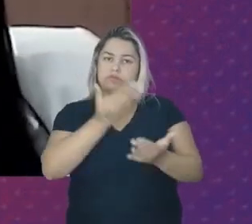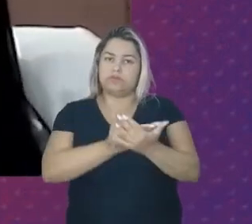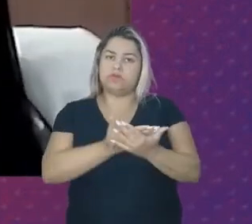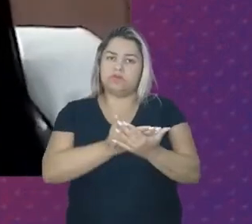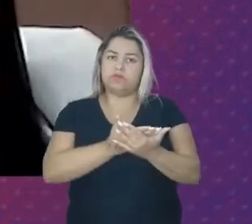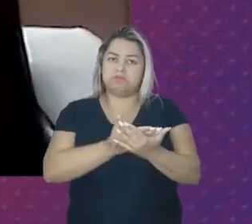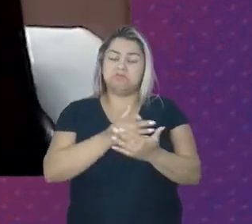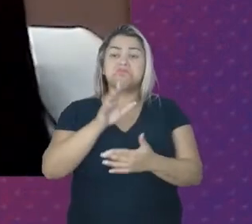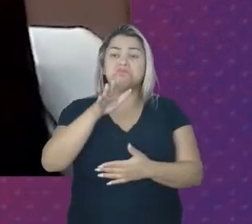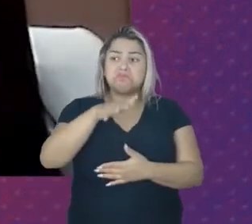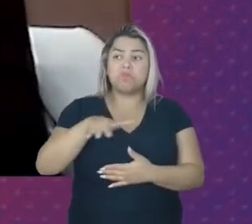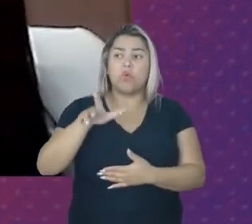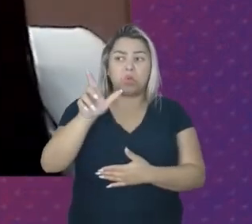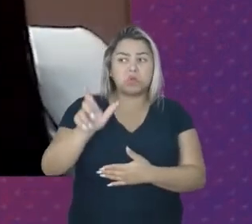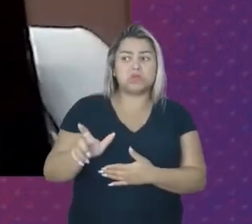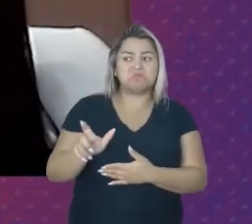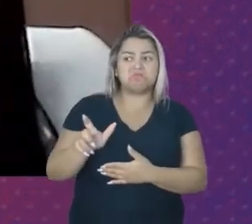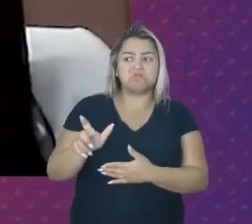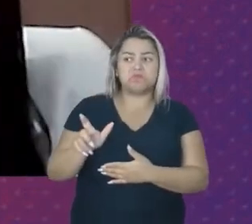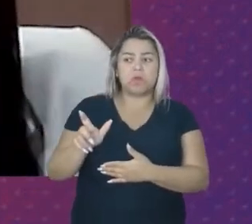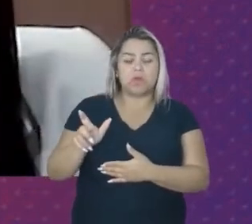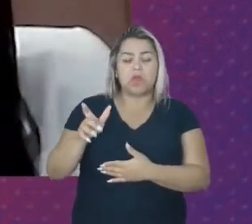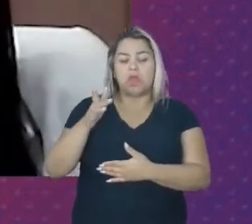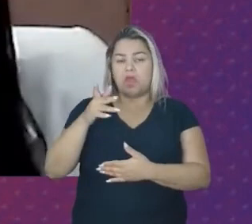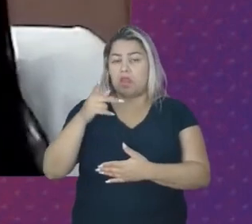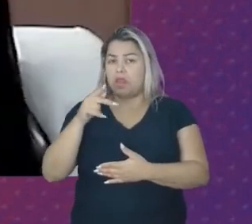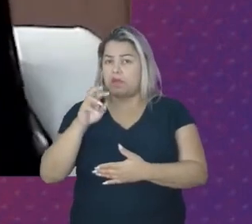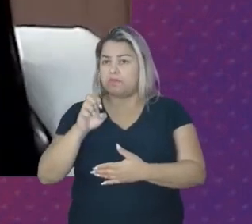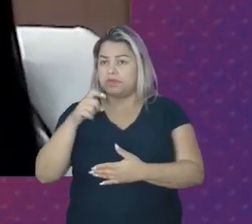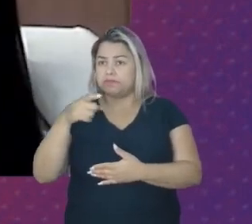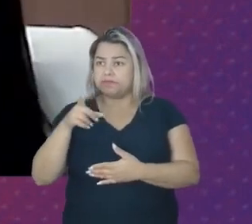que você é aquela pré-candidata que vai ter um